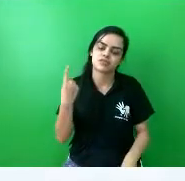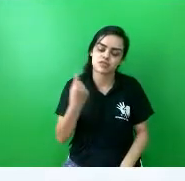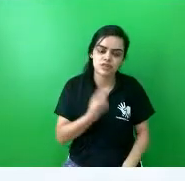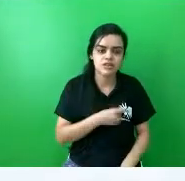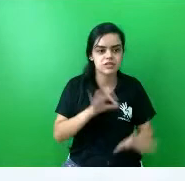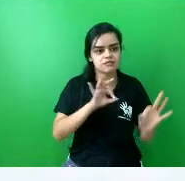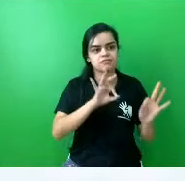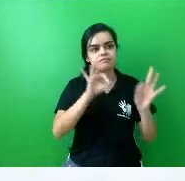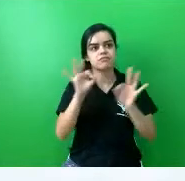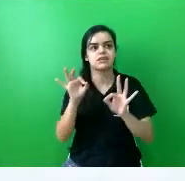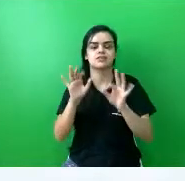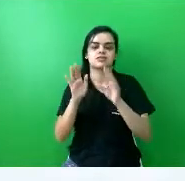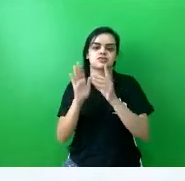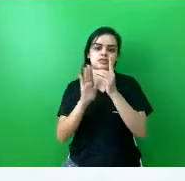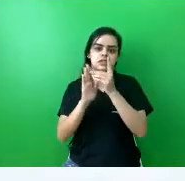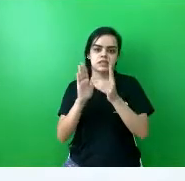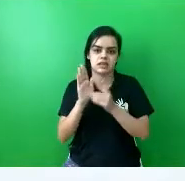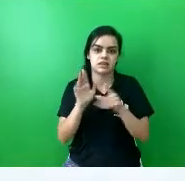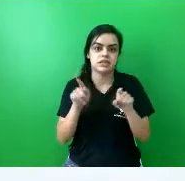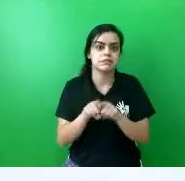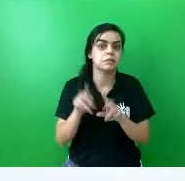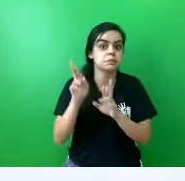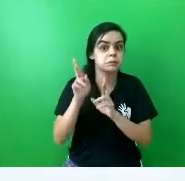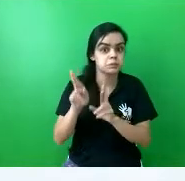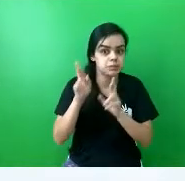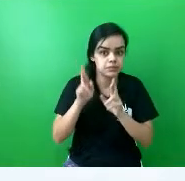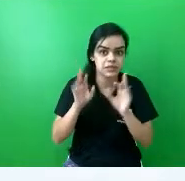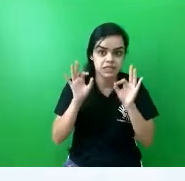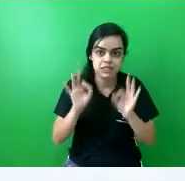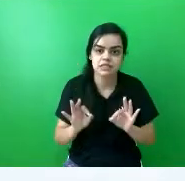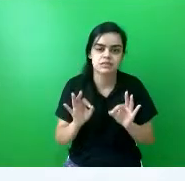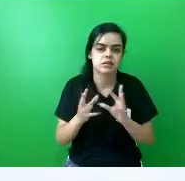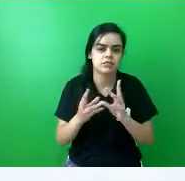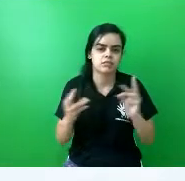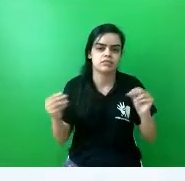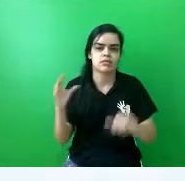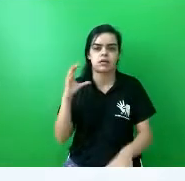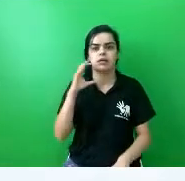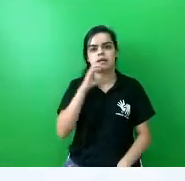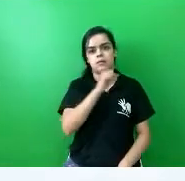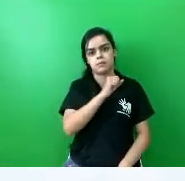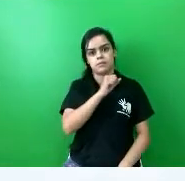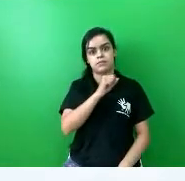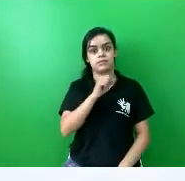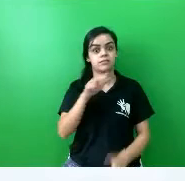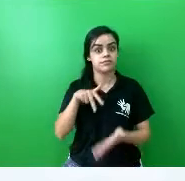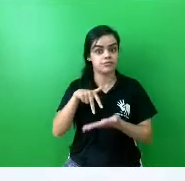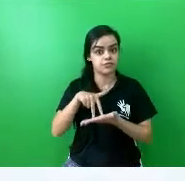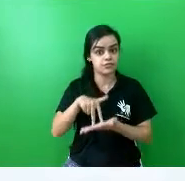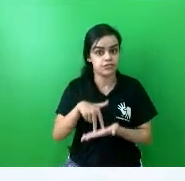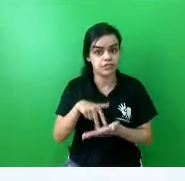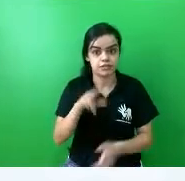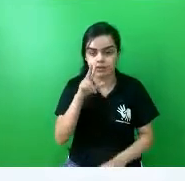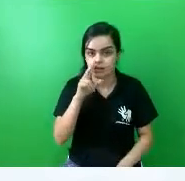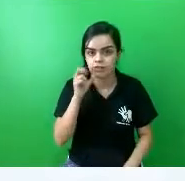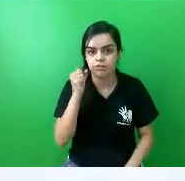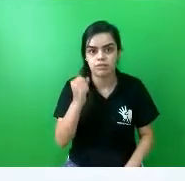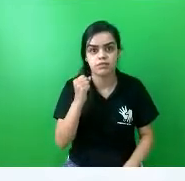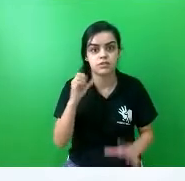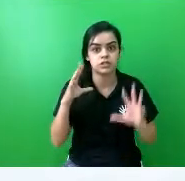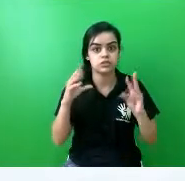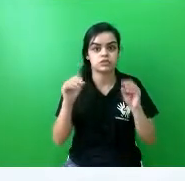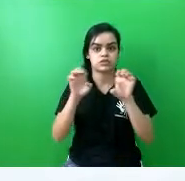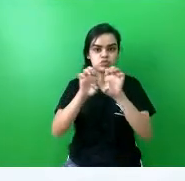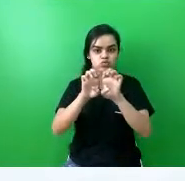as evoluções, os decretos, vamos torcer para que isso realmente passe o quanto antes. Se mantenham firmes, se mantenham fortes. Toda a estrutura